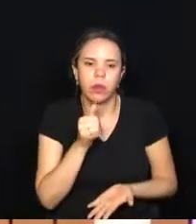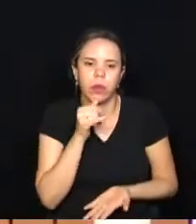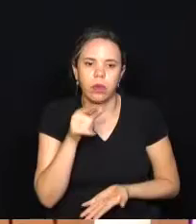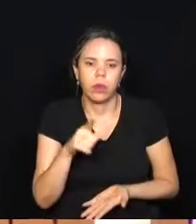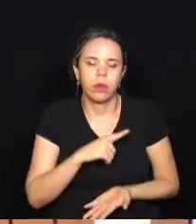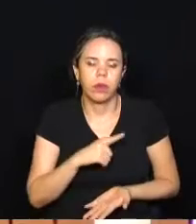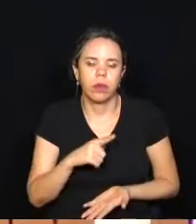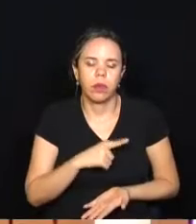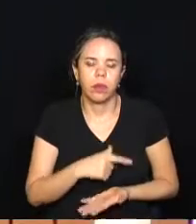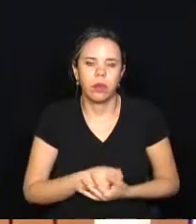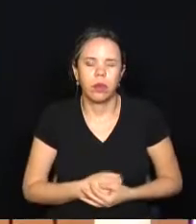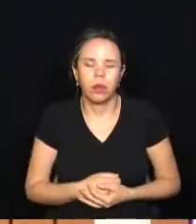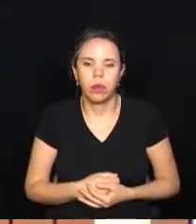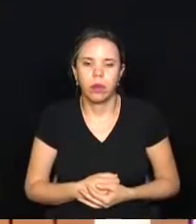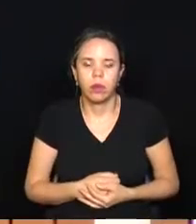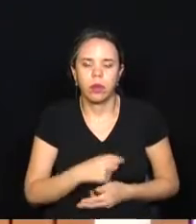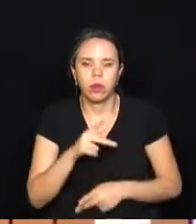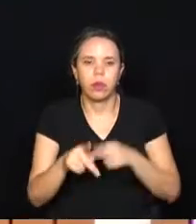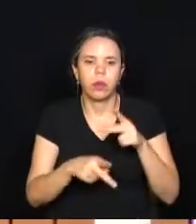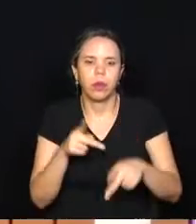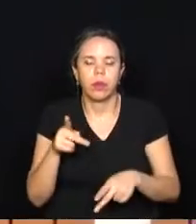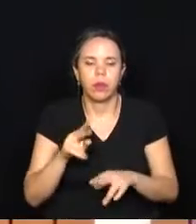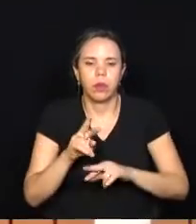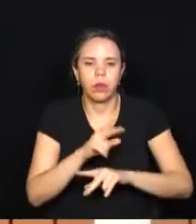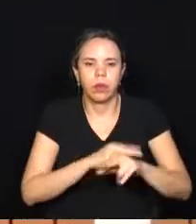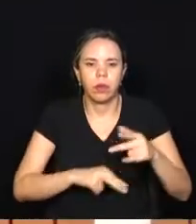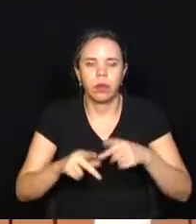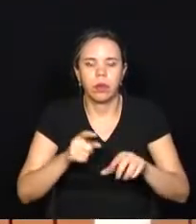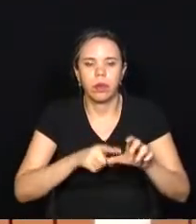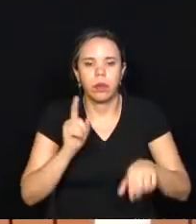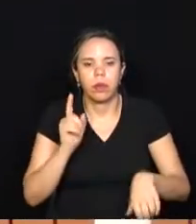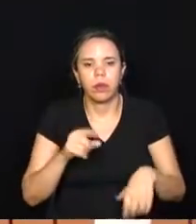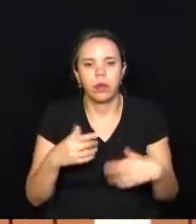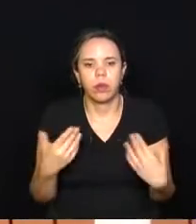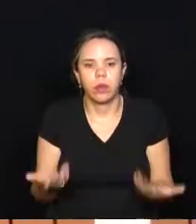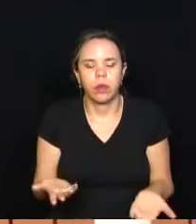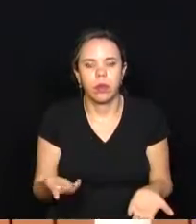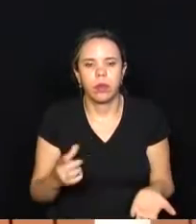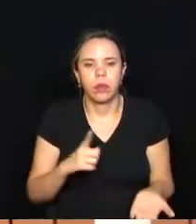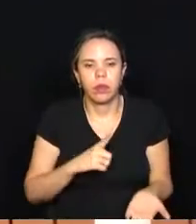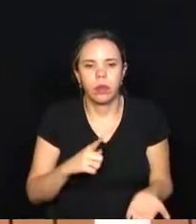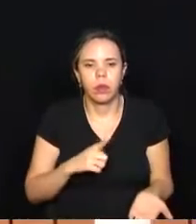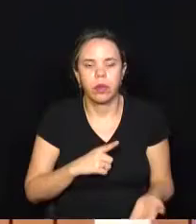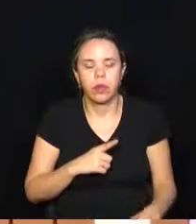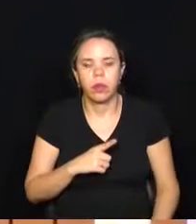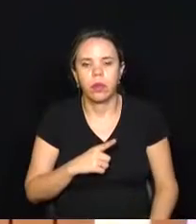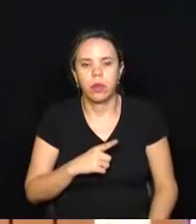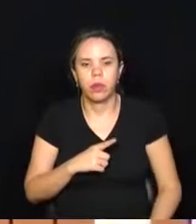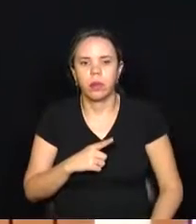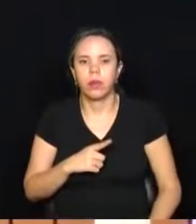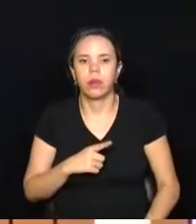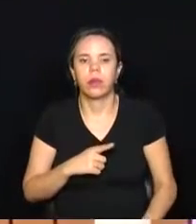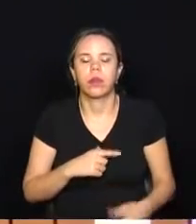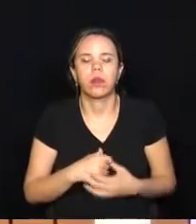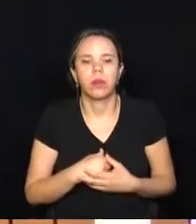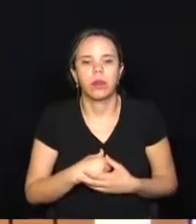tem... as pessoas elas têm vários graus de autonomia, não é? Então, eu tenho vários graus de vulnerabilidade,